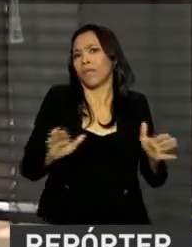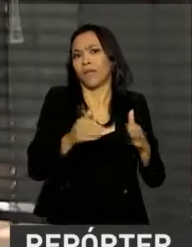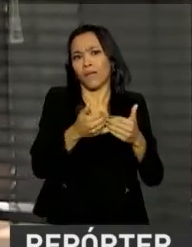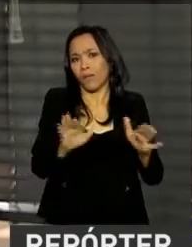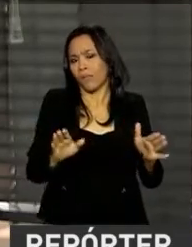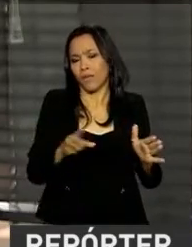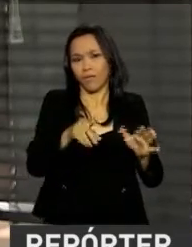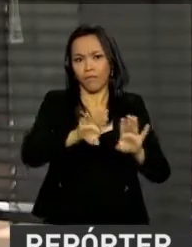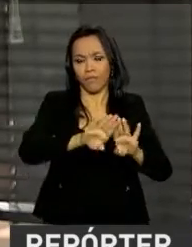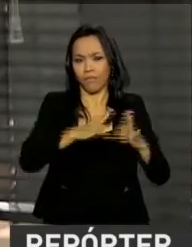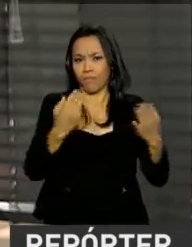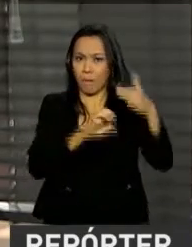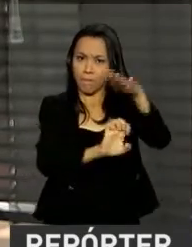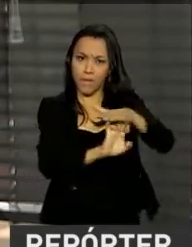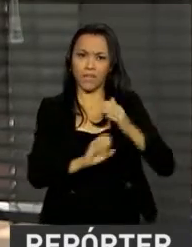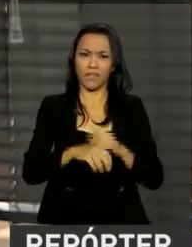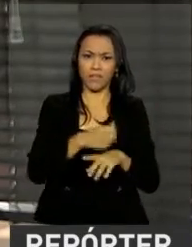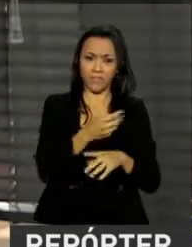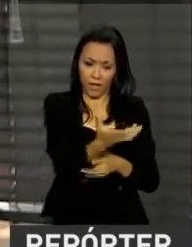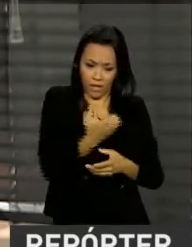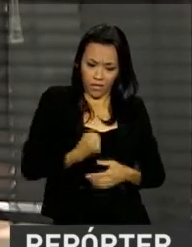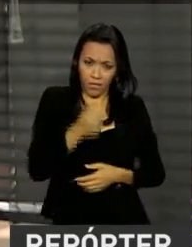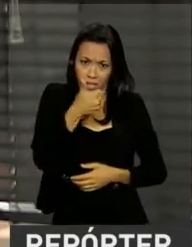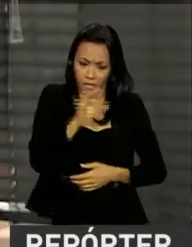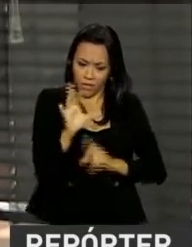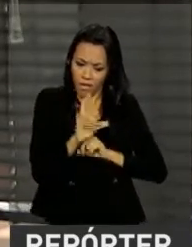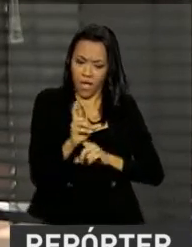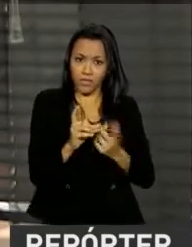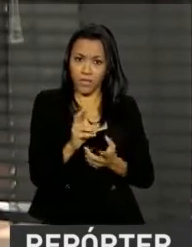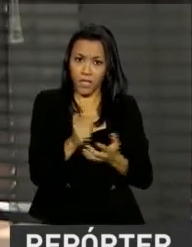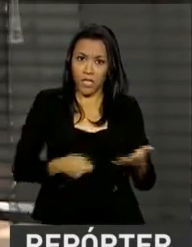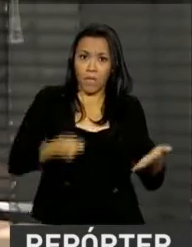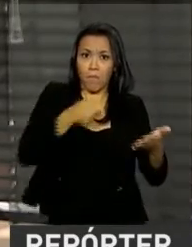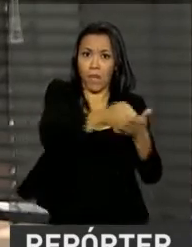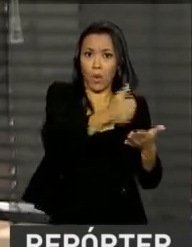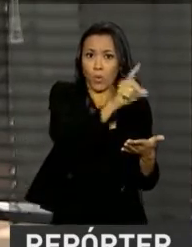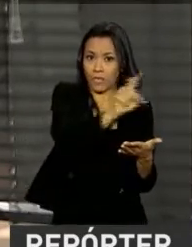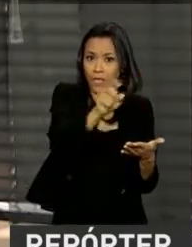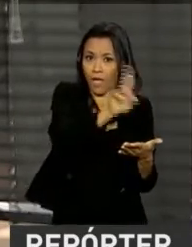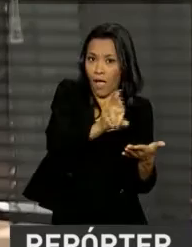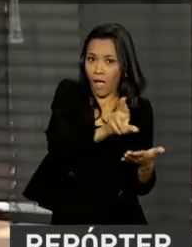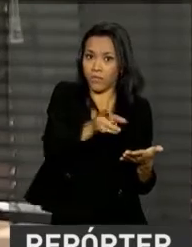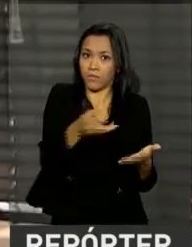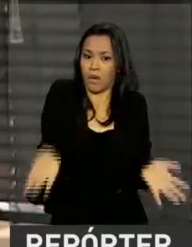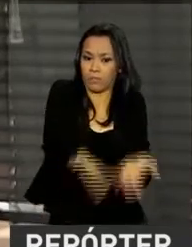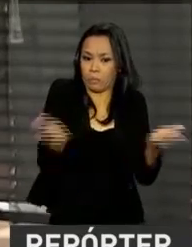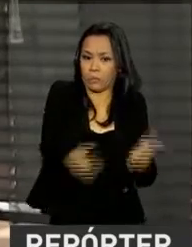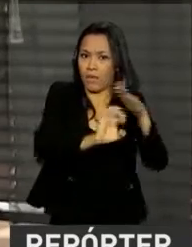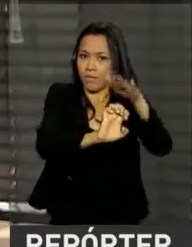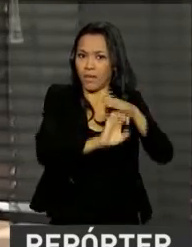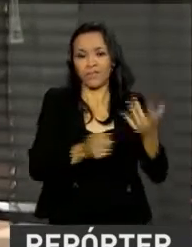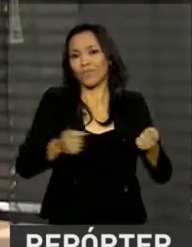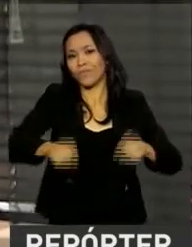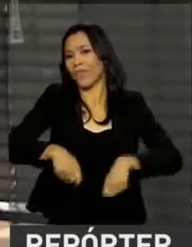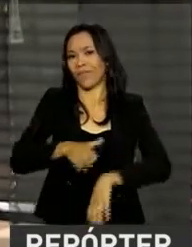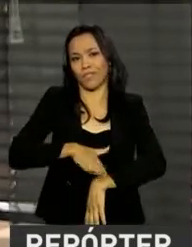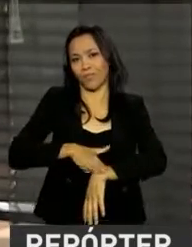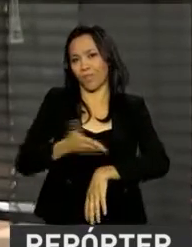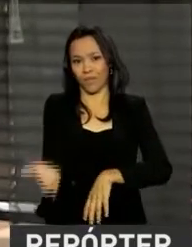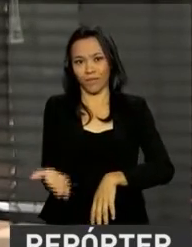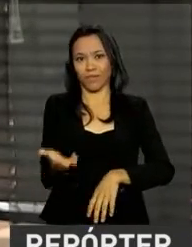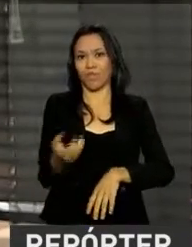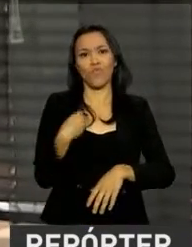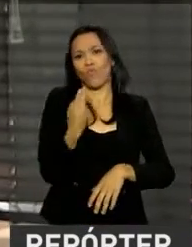está maior do que o que ele espera receber 10 reais então tomar uma decisão este não é o momento agora é de fazer esse tipo de investimento não